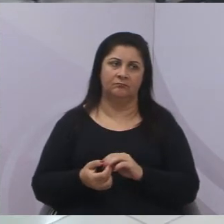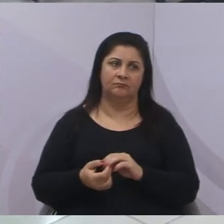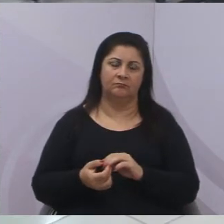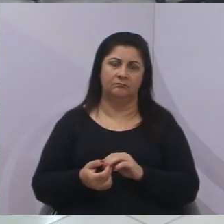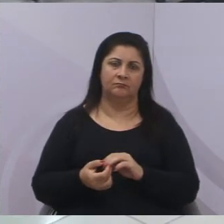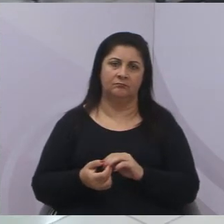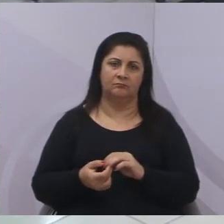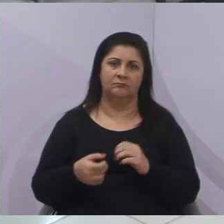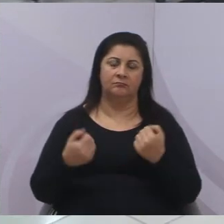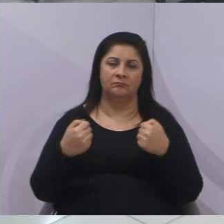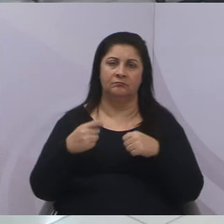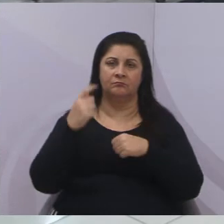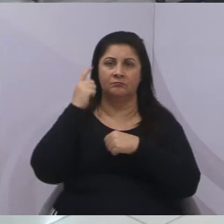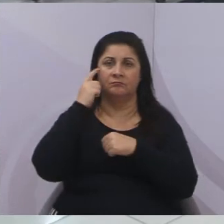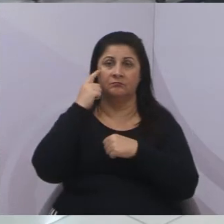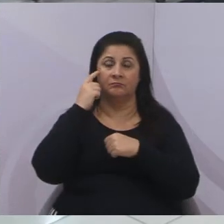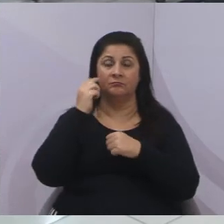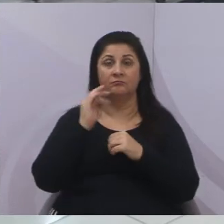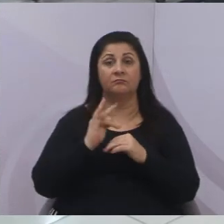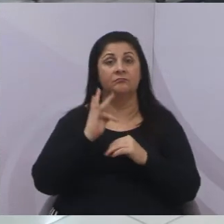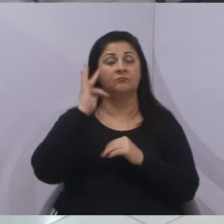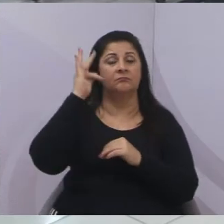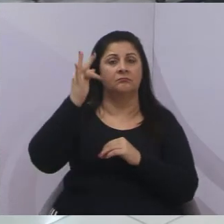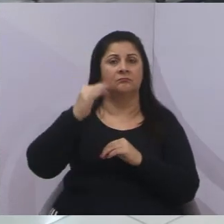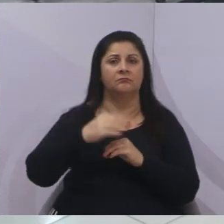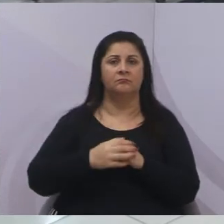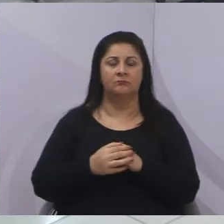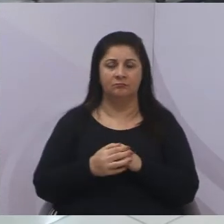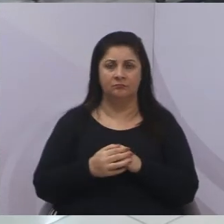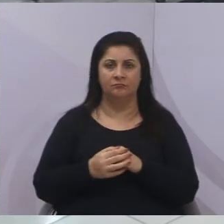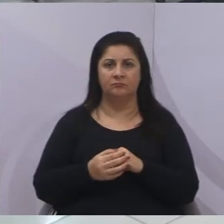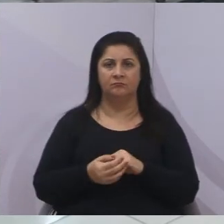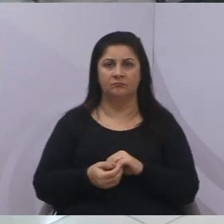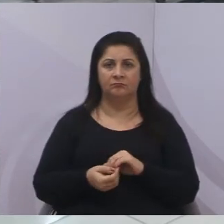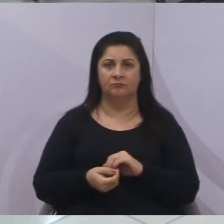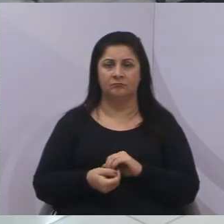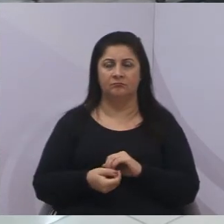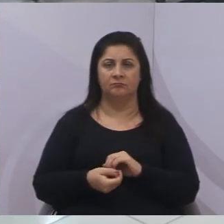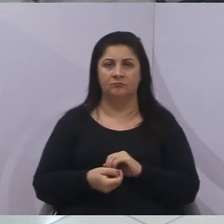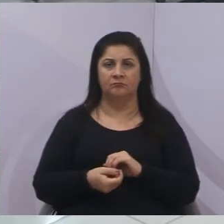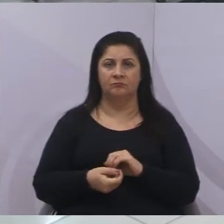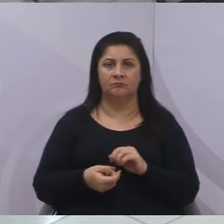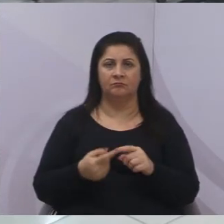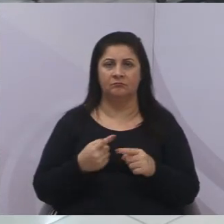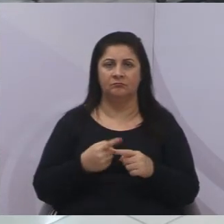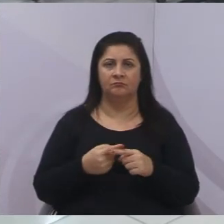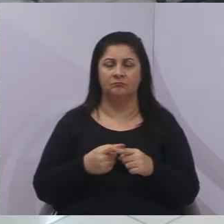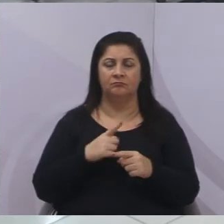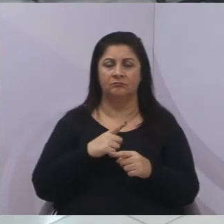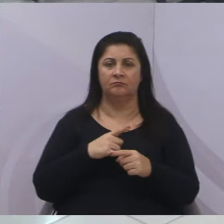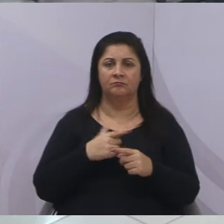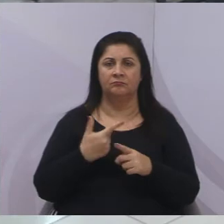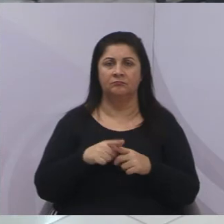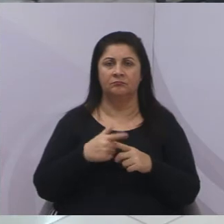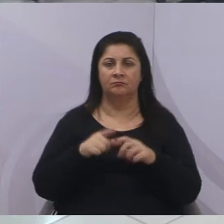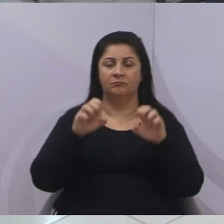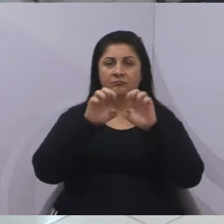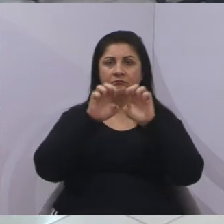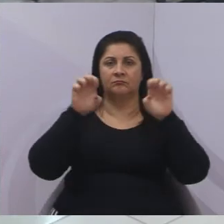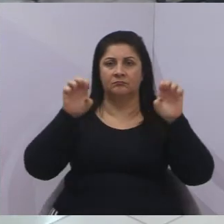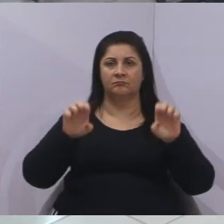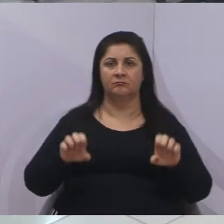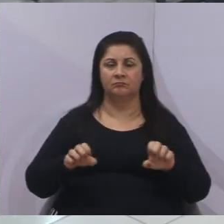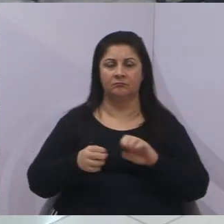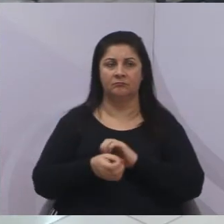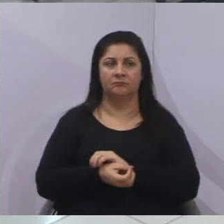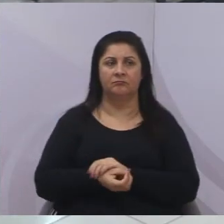nós temos que pensar num plano de carreira atrativo, porque nós temos um problema estrutural hoje